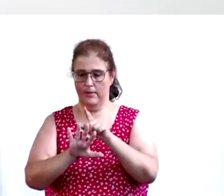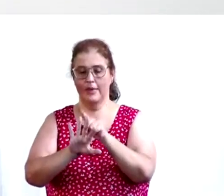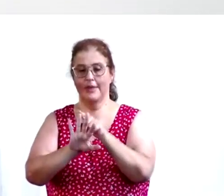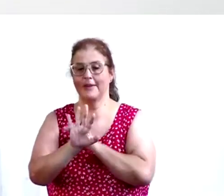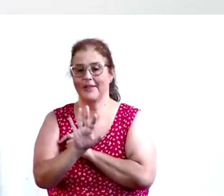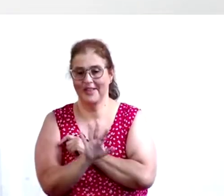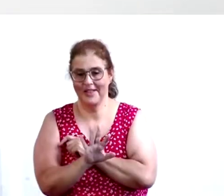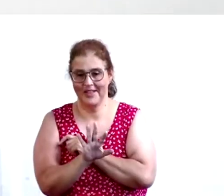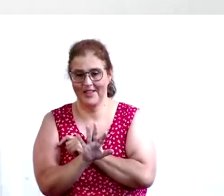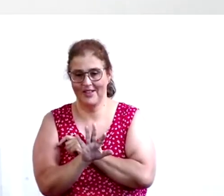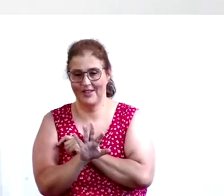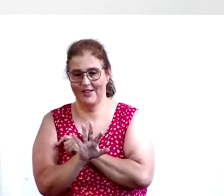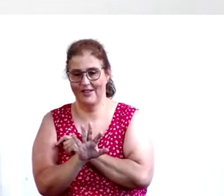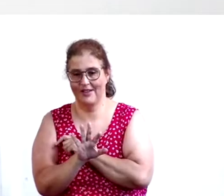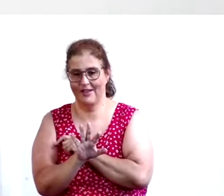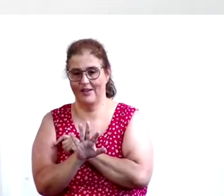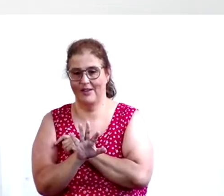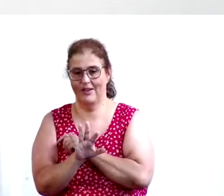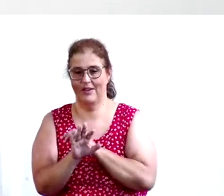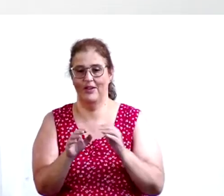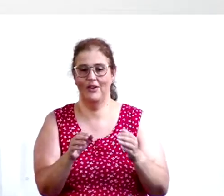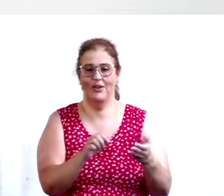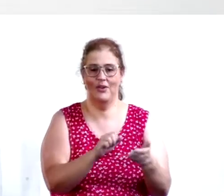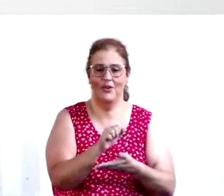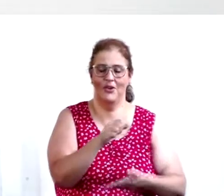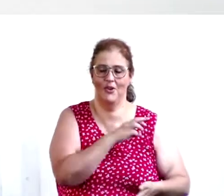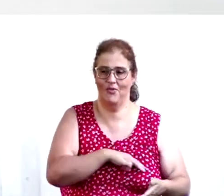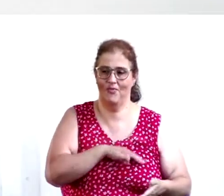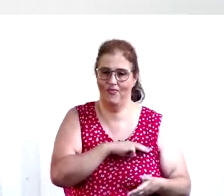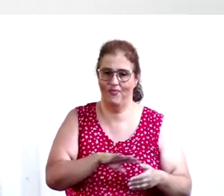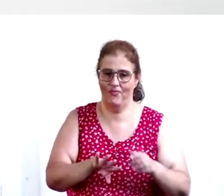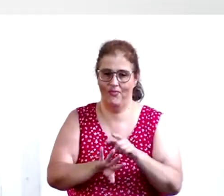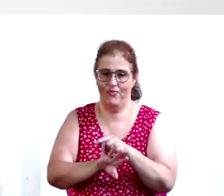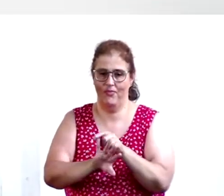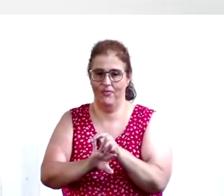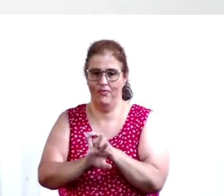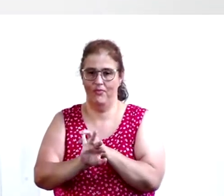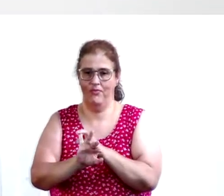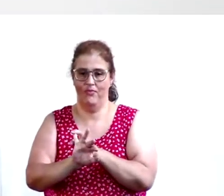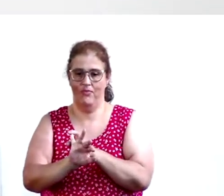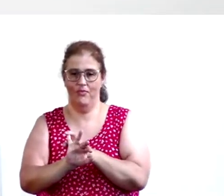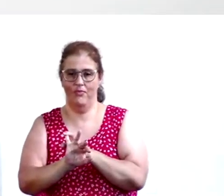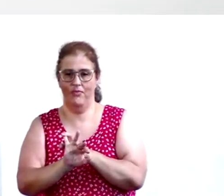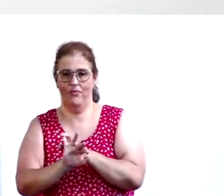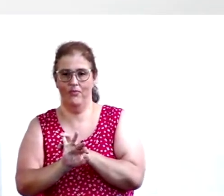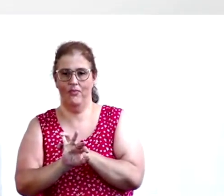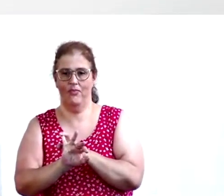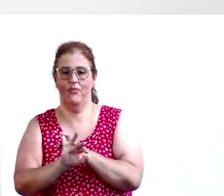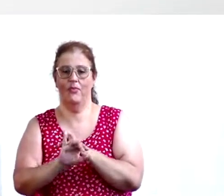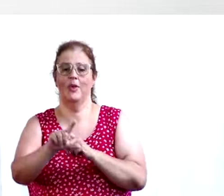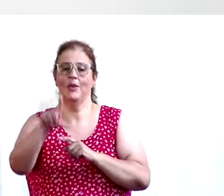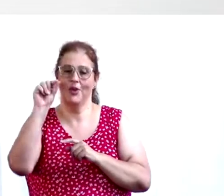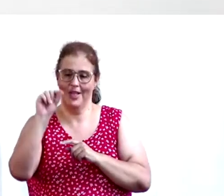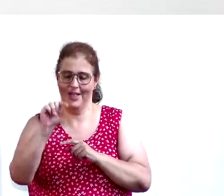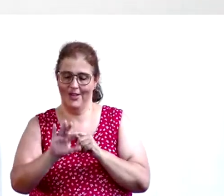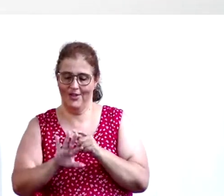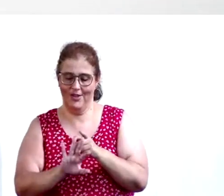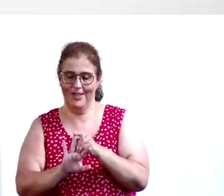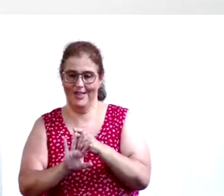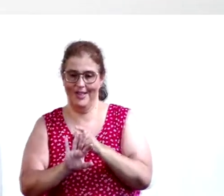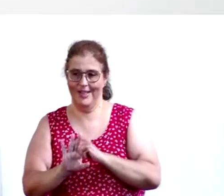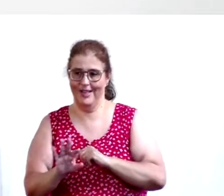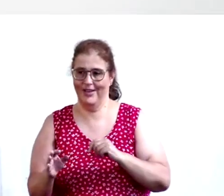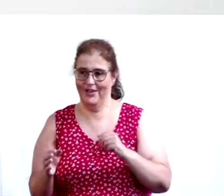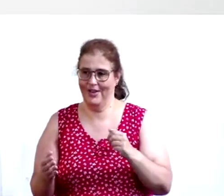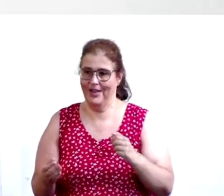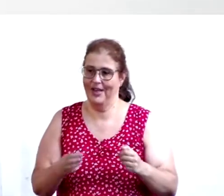coisa, fundamento para a missão. Primeiro de tudo, a missão é feita de gente escolhida.